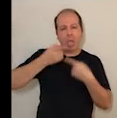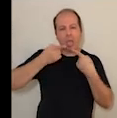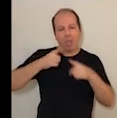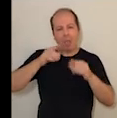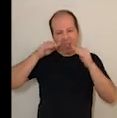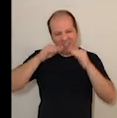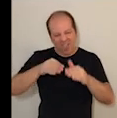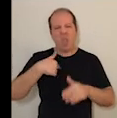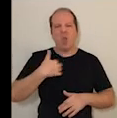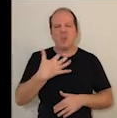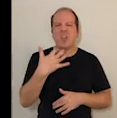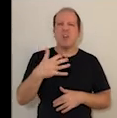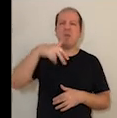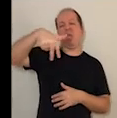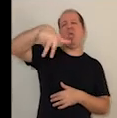pudor. Quero vê-lo